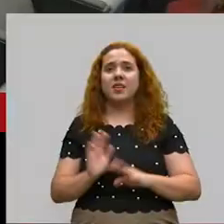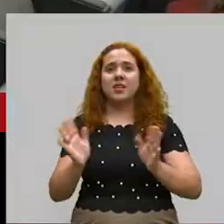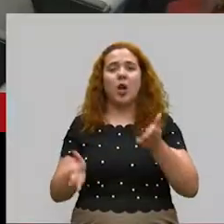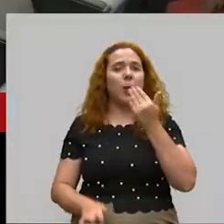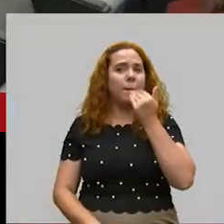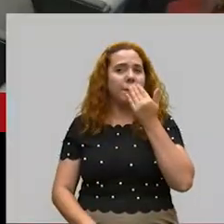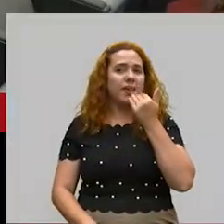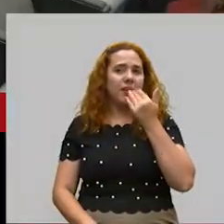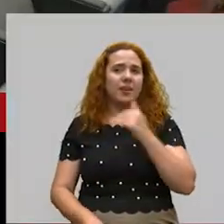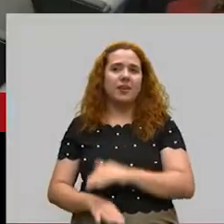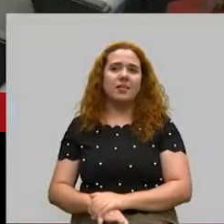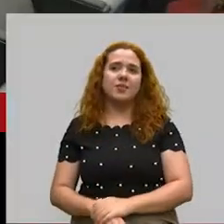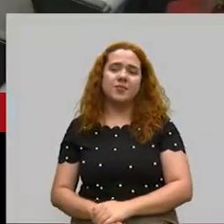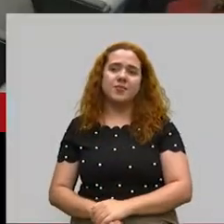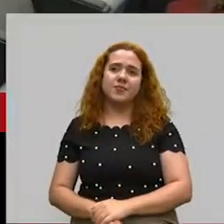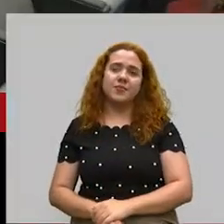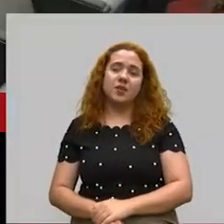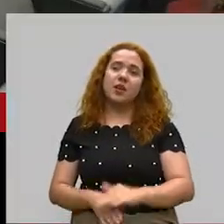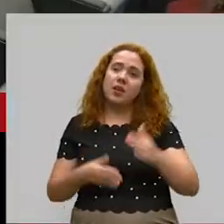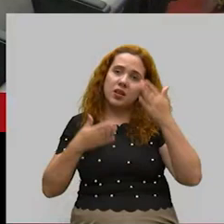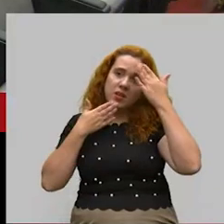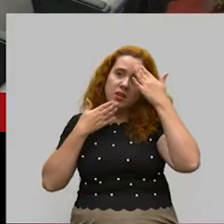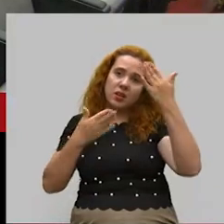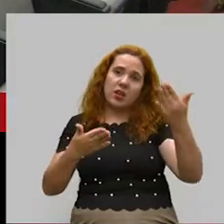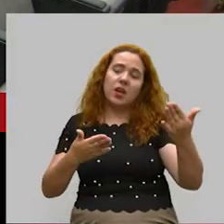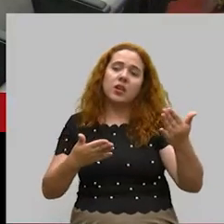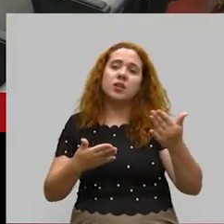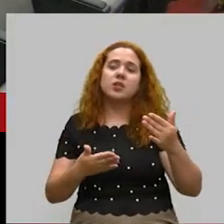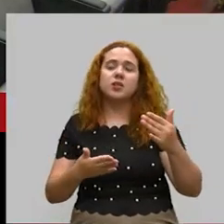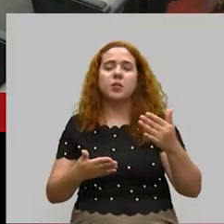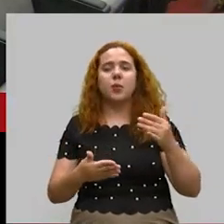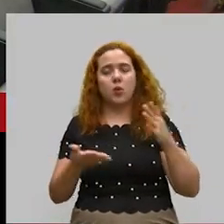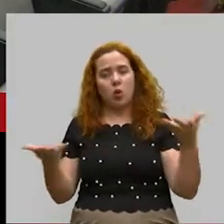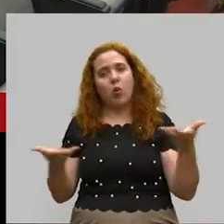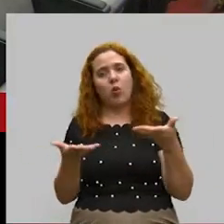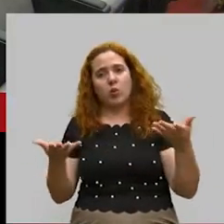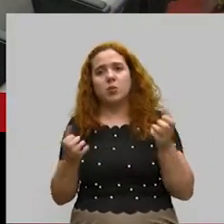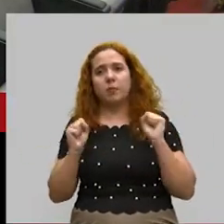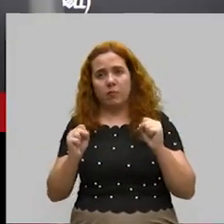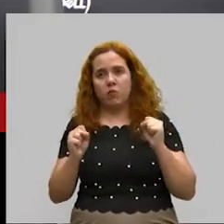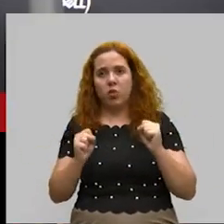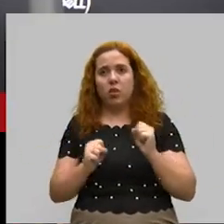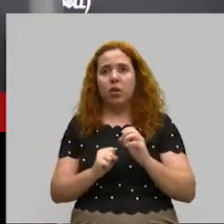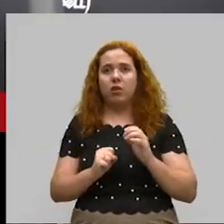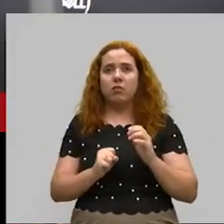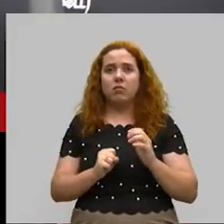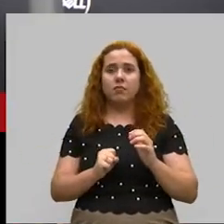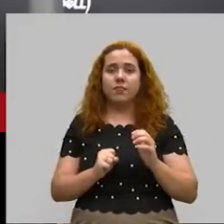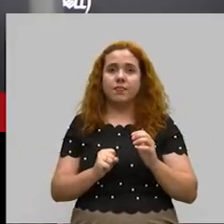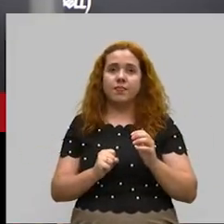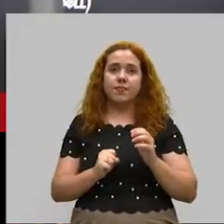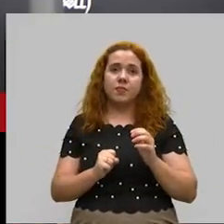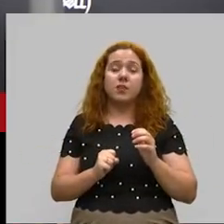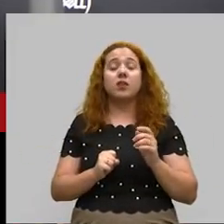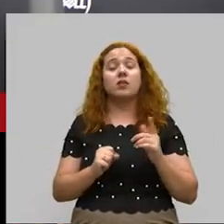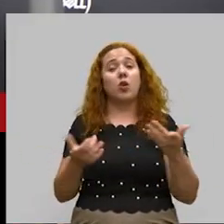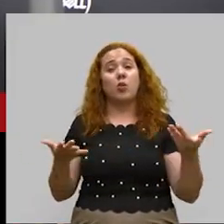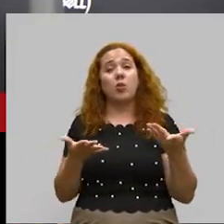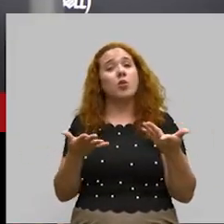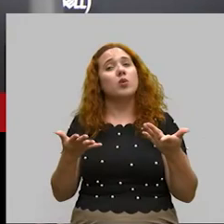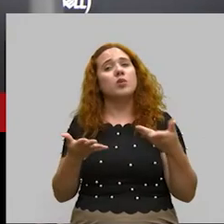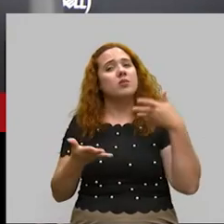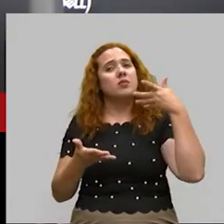lancharam gente a gente agradece aqui pela oportunidade E eu acho que é importante assim somar nos diálogos que tá tendo